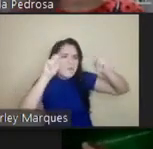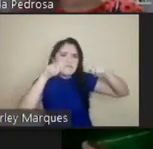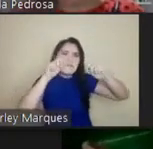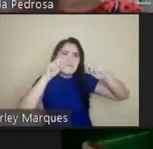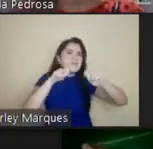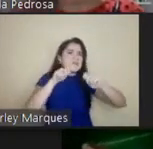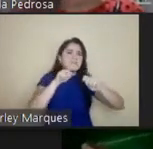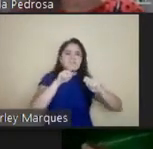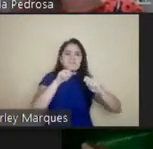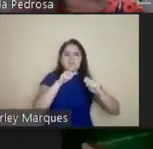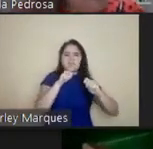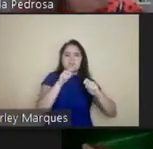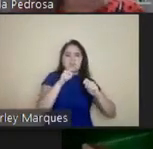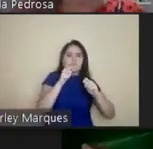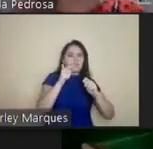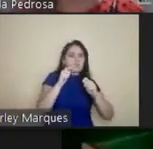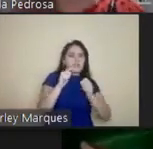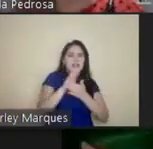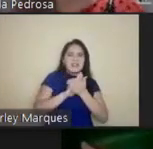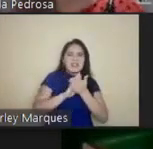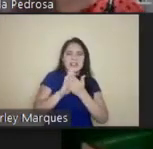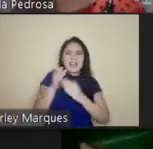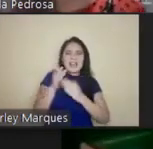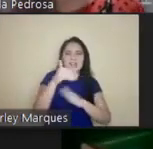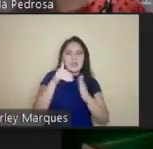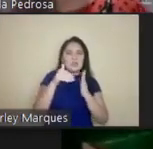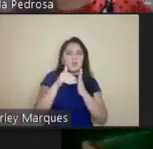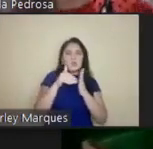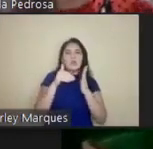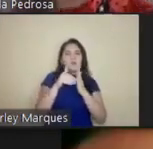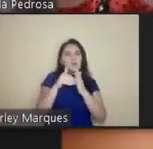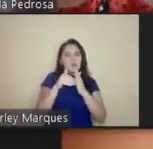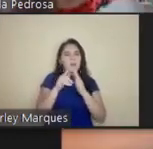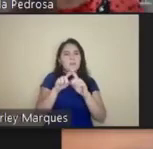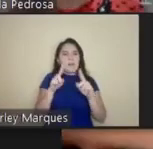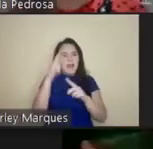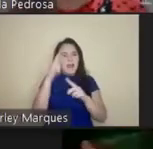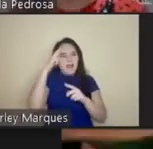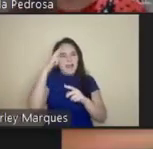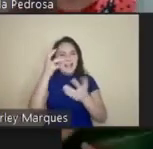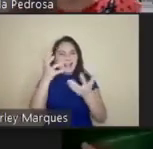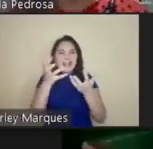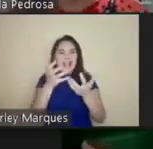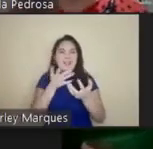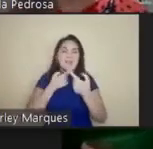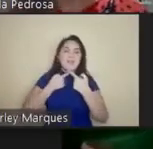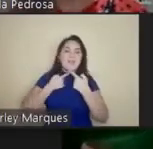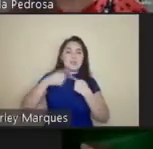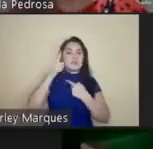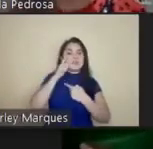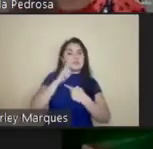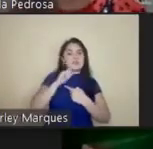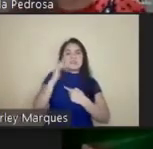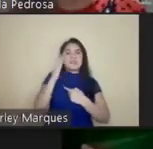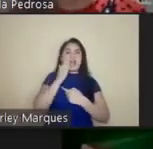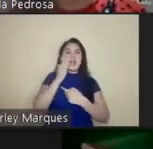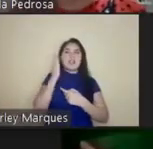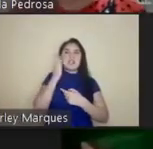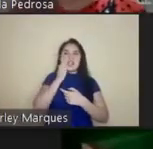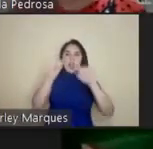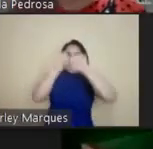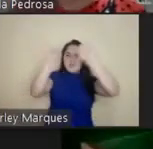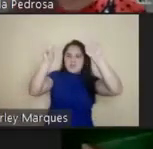tem nada como tudo quando a razão é querer. Não sei se vou compreender esse sistema fadado, mas vou estar do bom